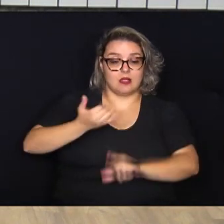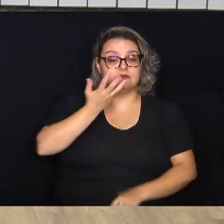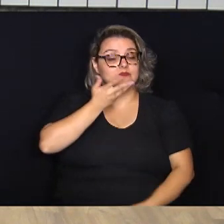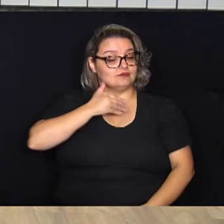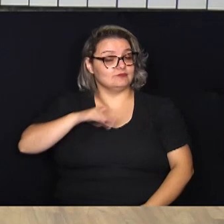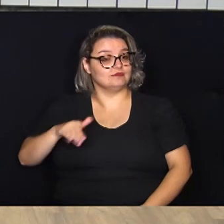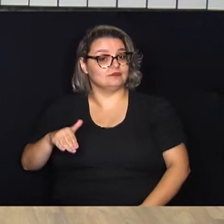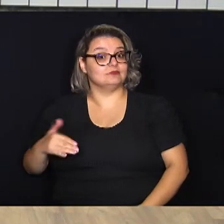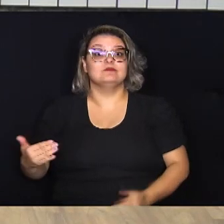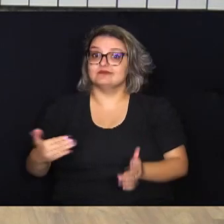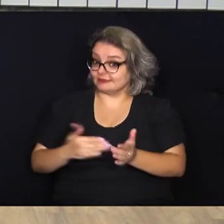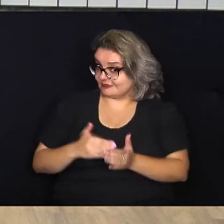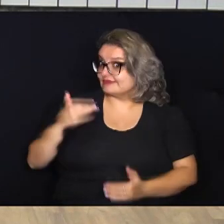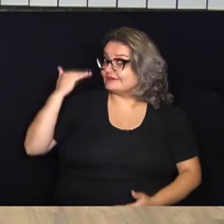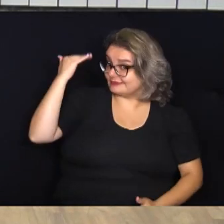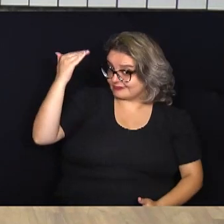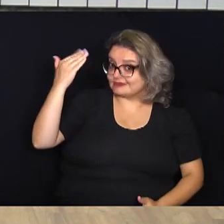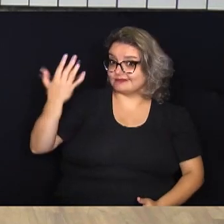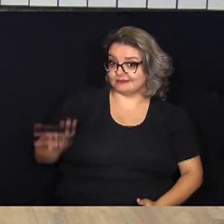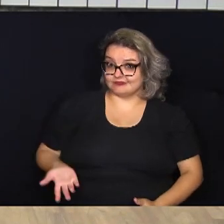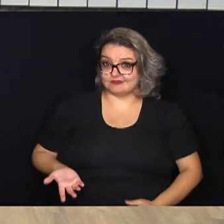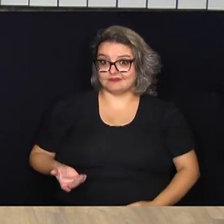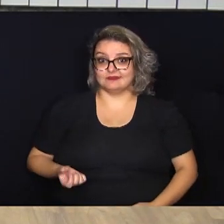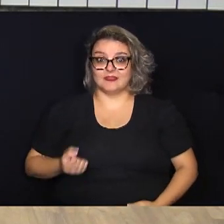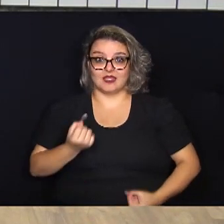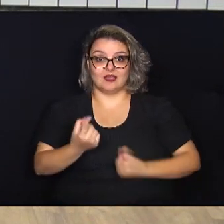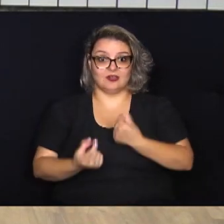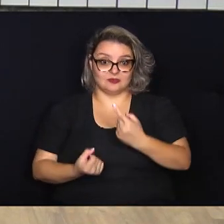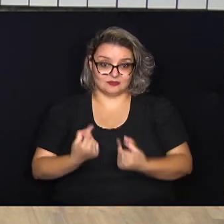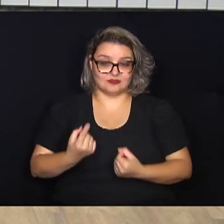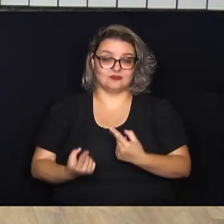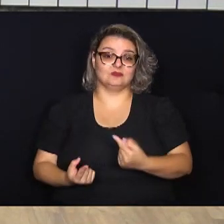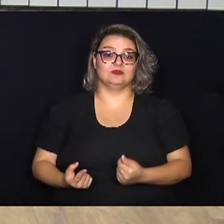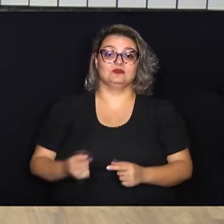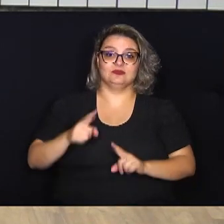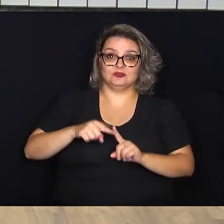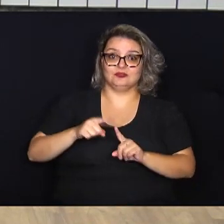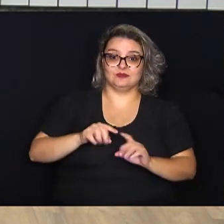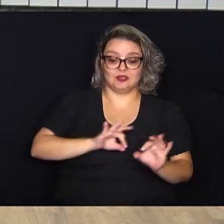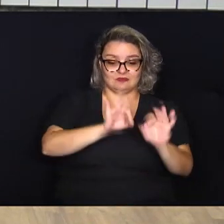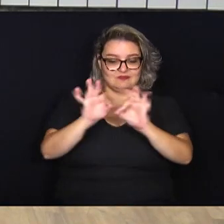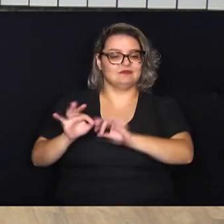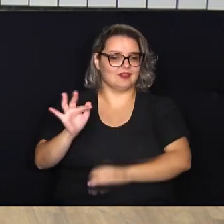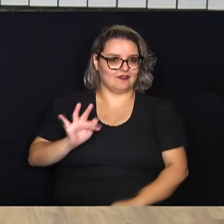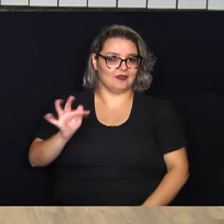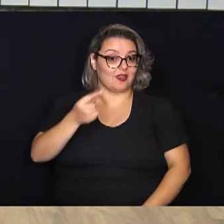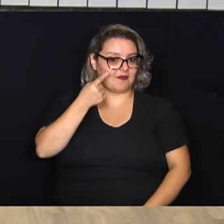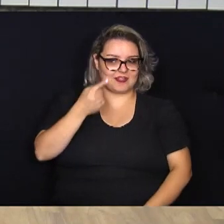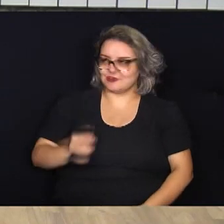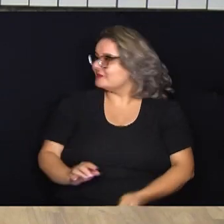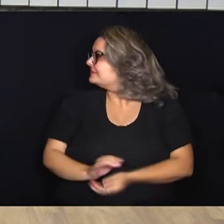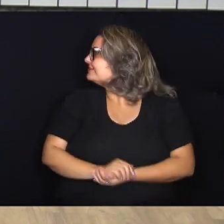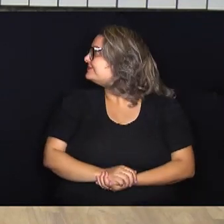até os adultos que fazem algum tipo de acompanhamento na universidade. Confira.